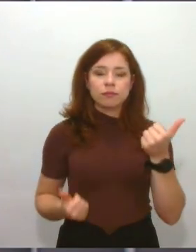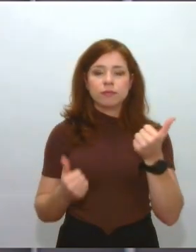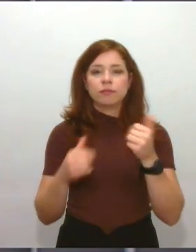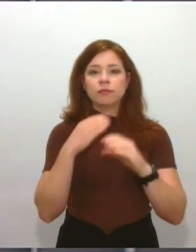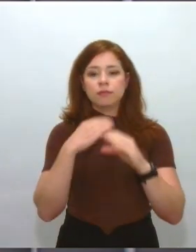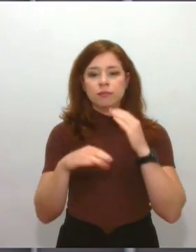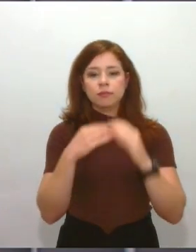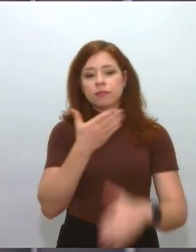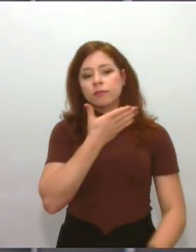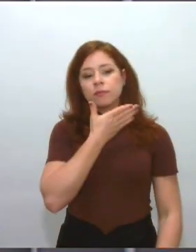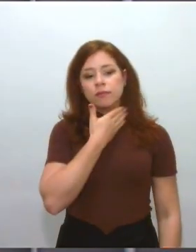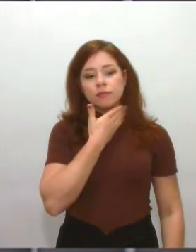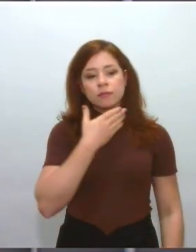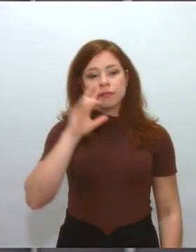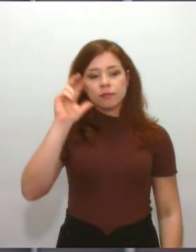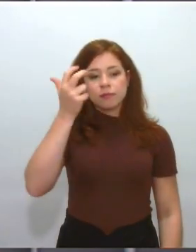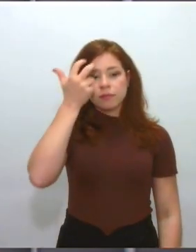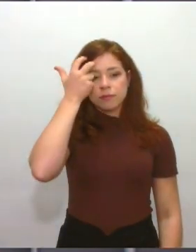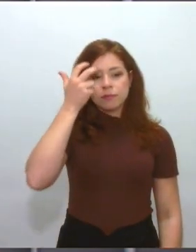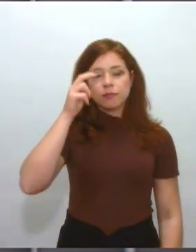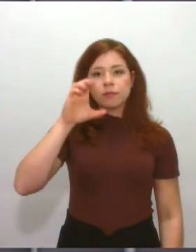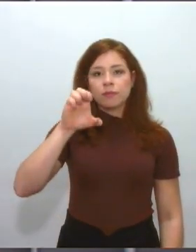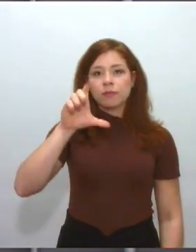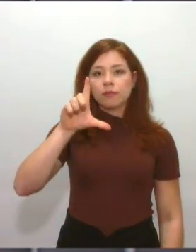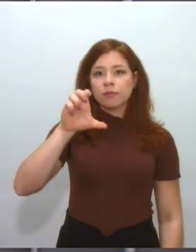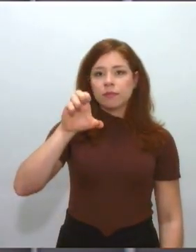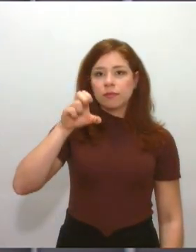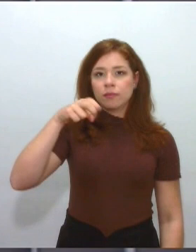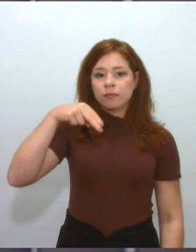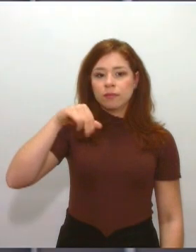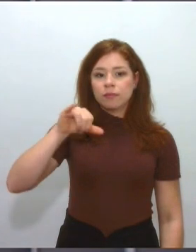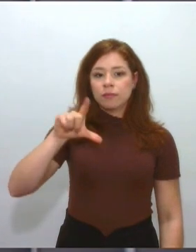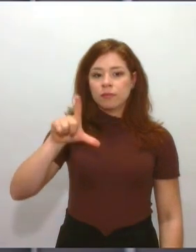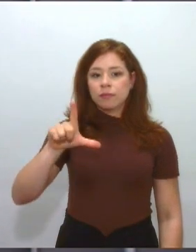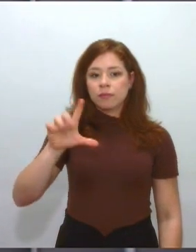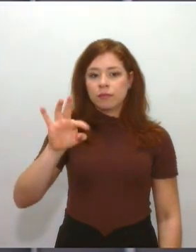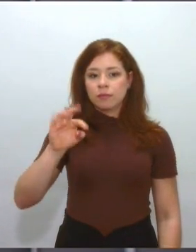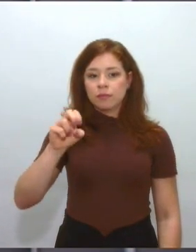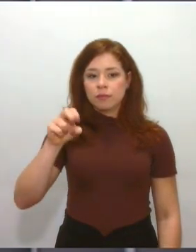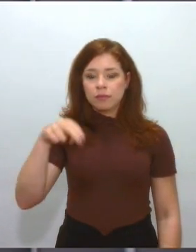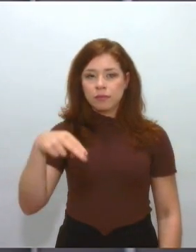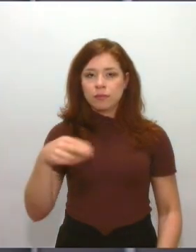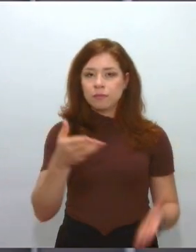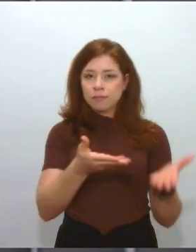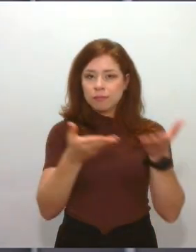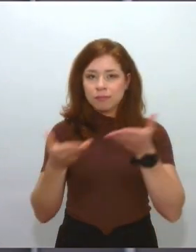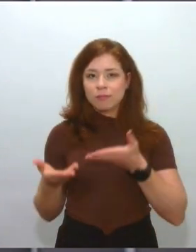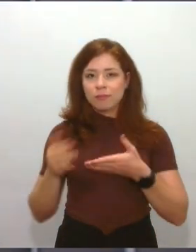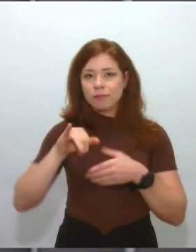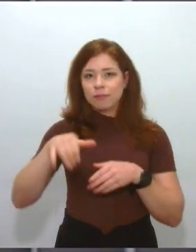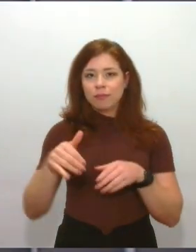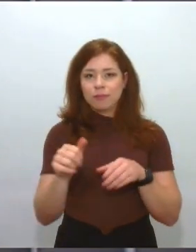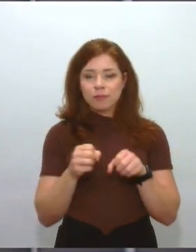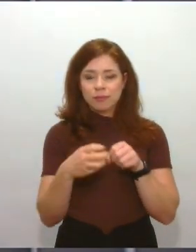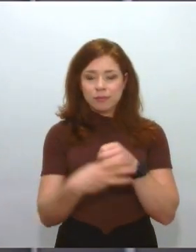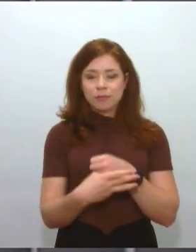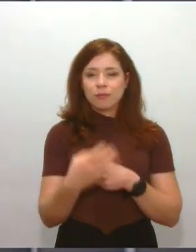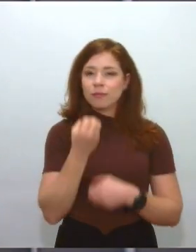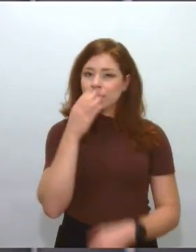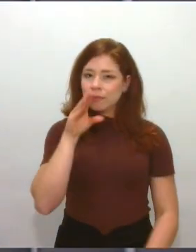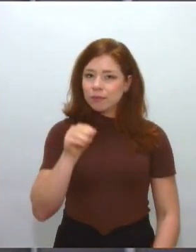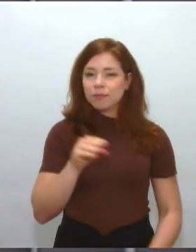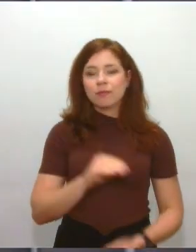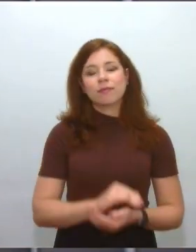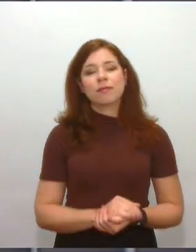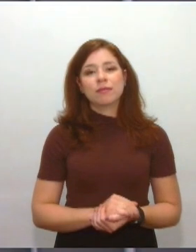Helenilton Farias. Muito boa noite, Helenilton. Seja muito bem-vindo ao Jornal da Alese. Muito boa noite.